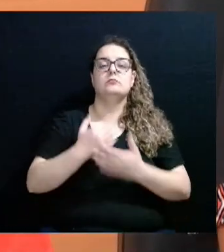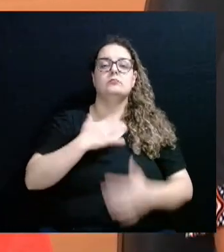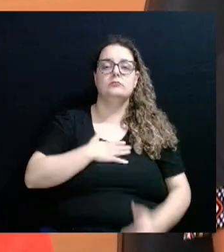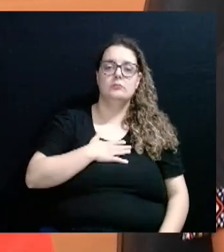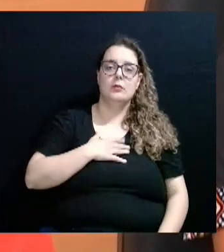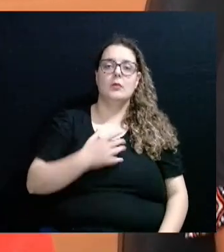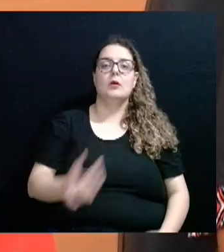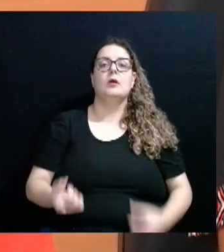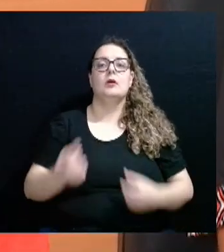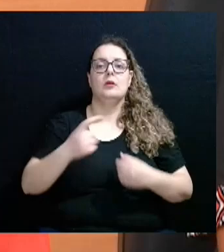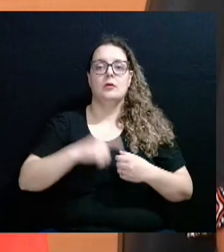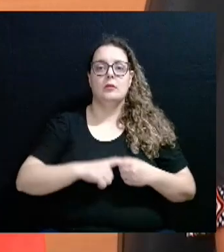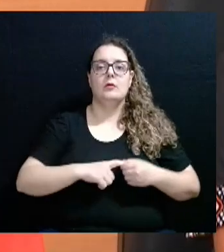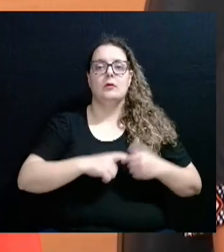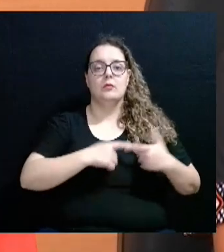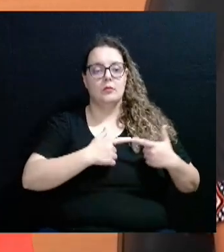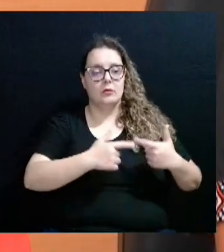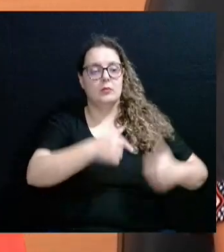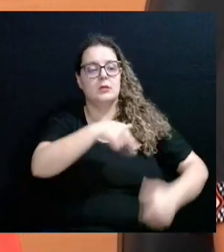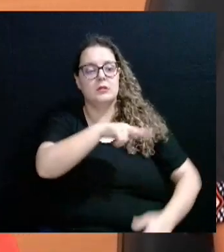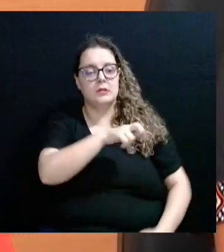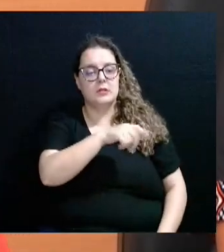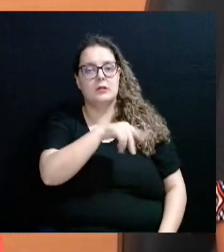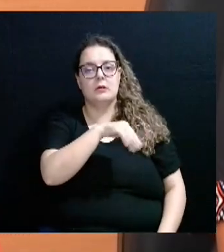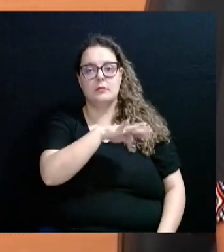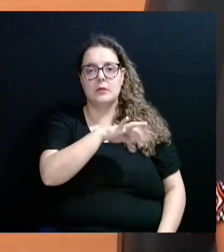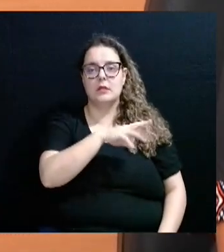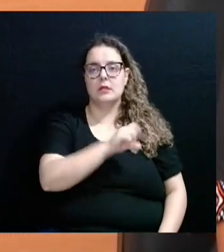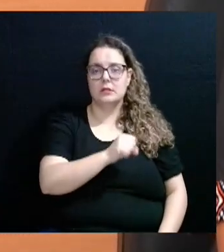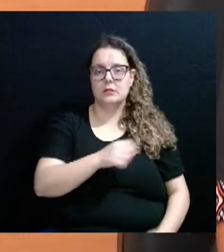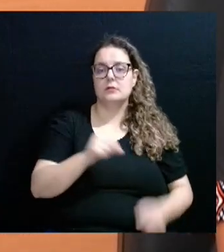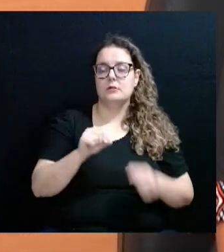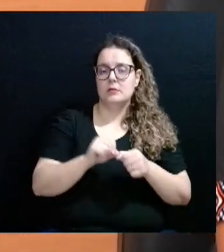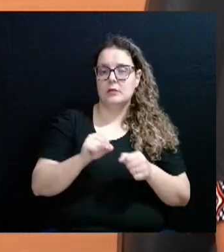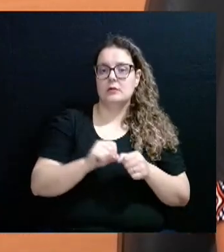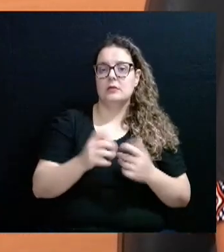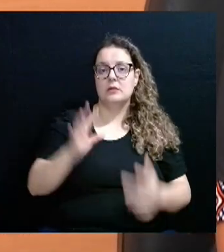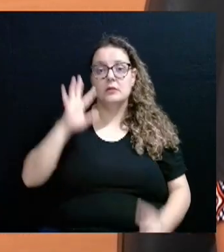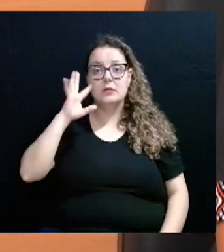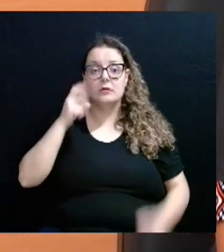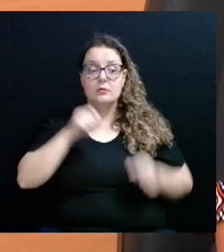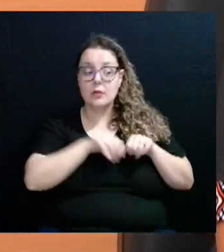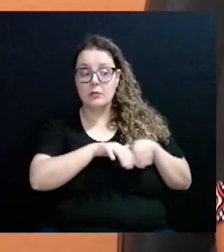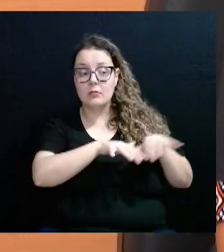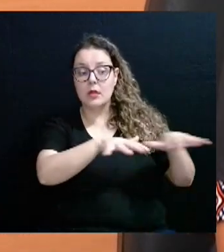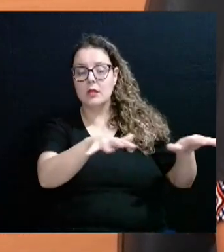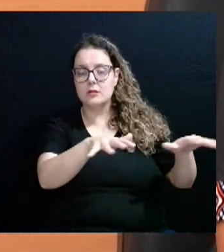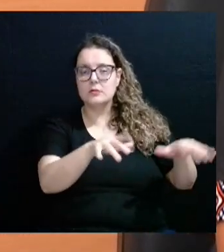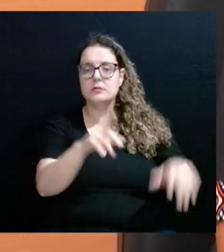para as quebradas, para fazer com que esse conhecimento tivesse